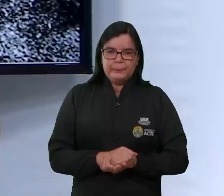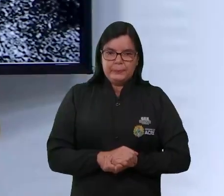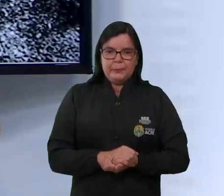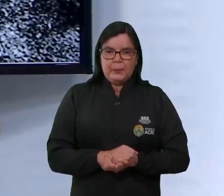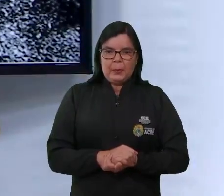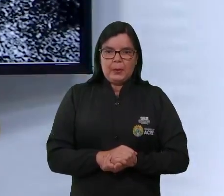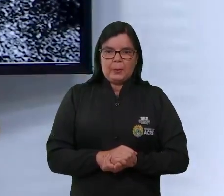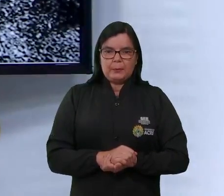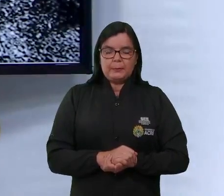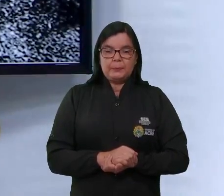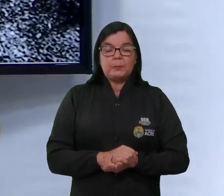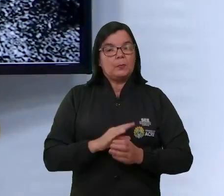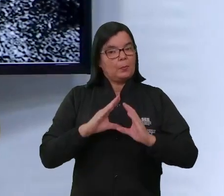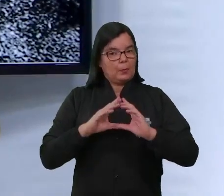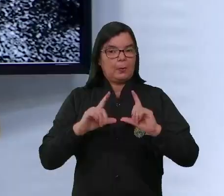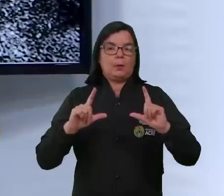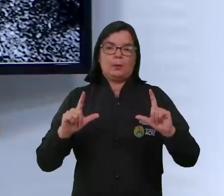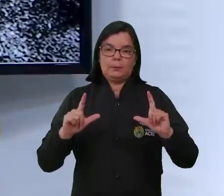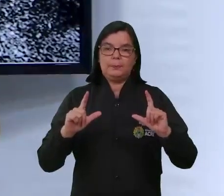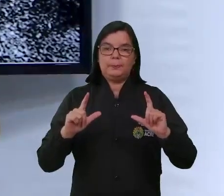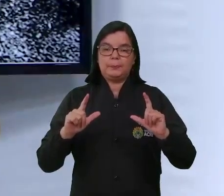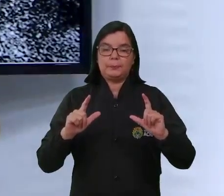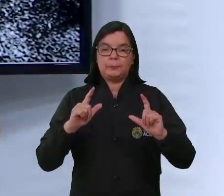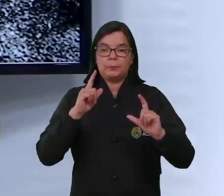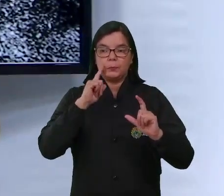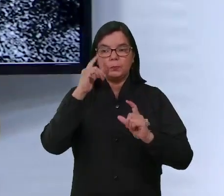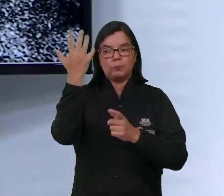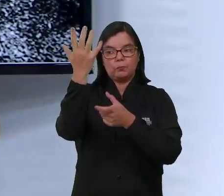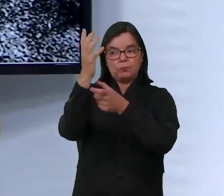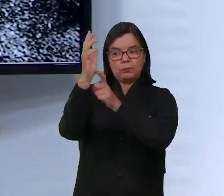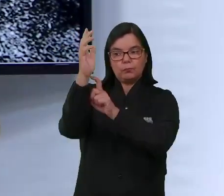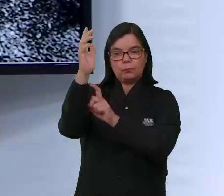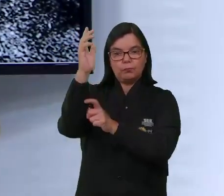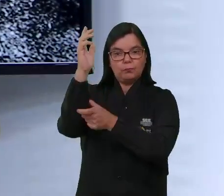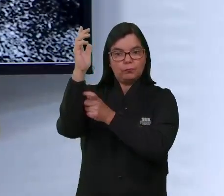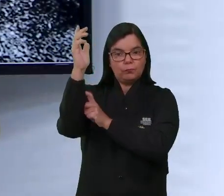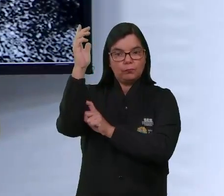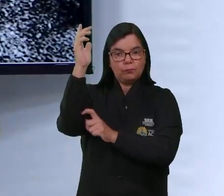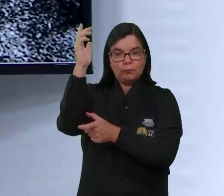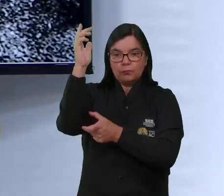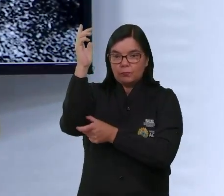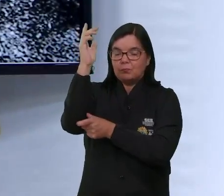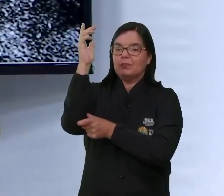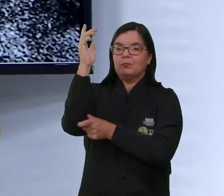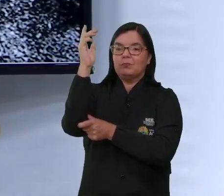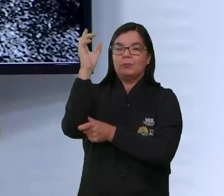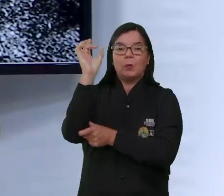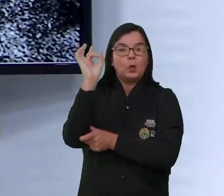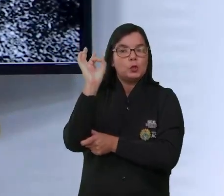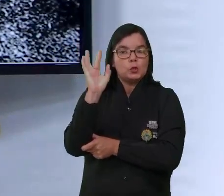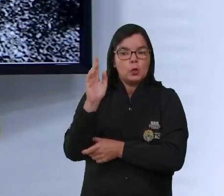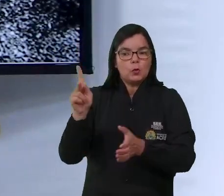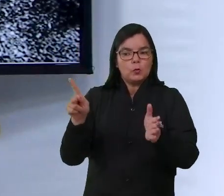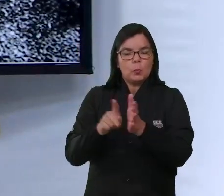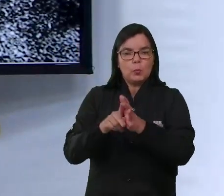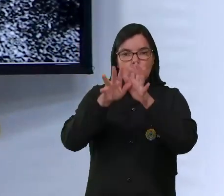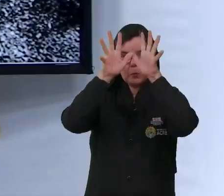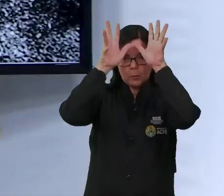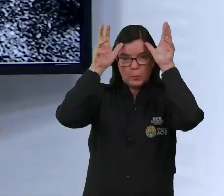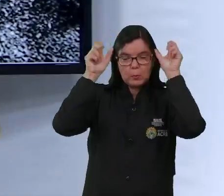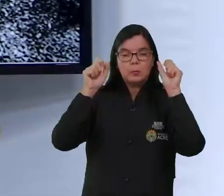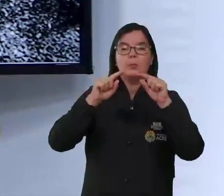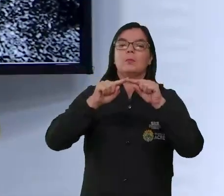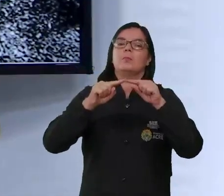essa região. Claro, a questão do extrativismo da borracha não foi uma exclusividade do Estado do Acre,